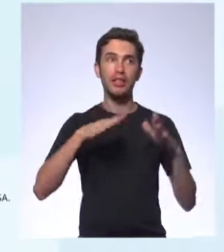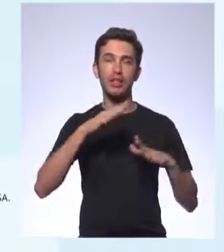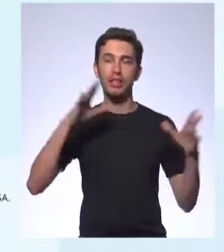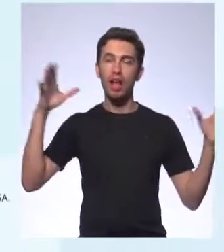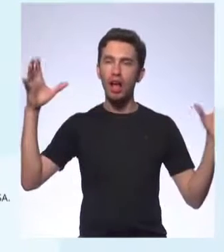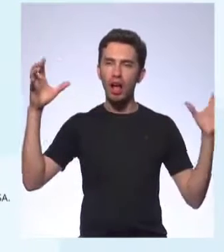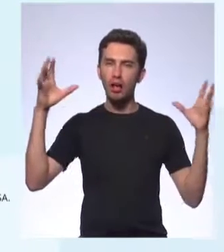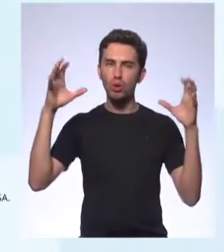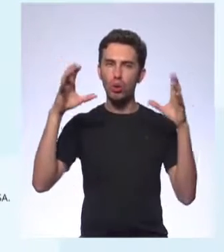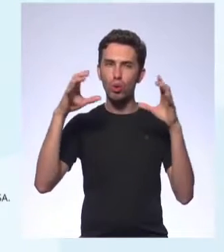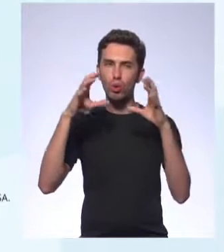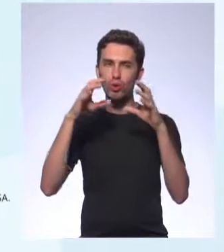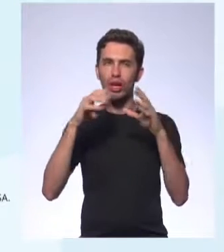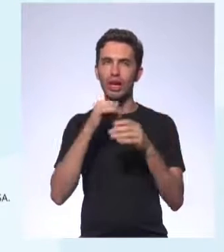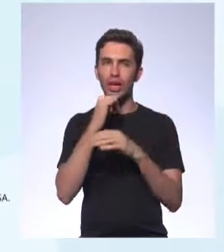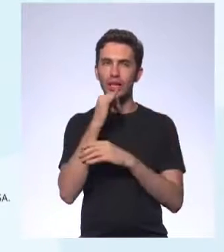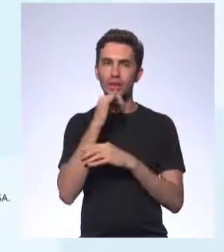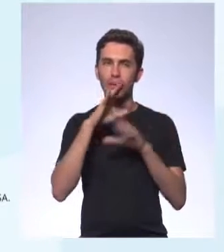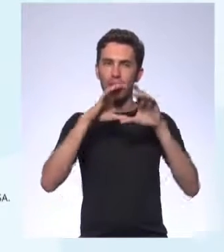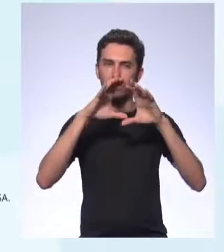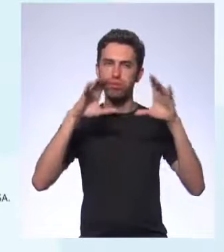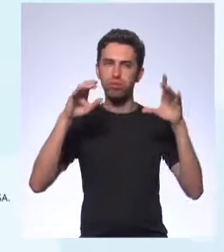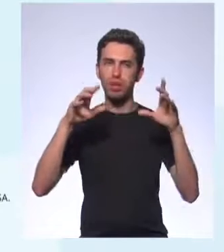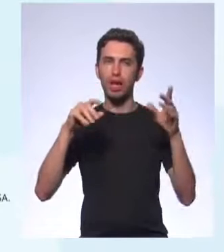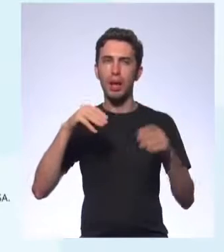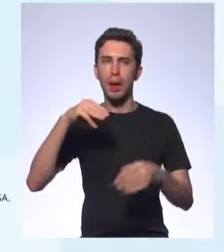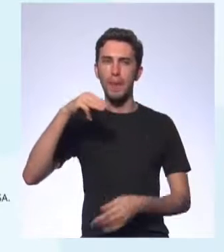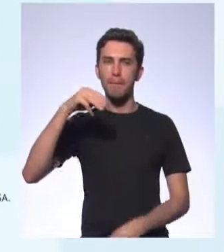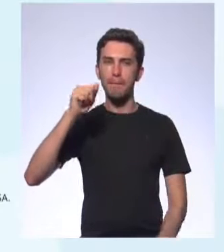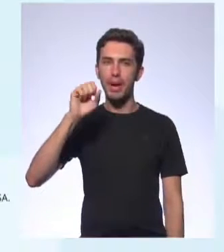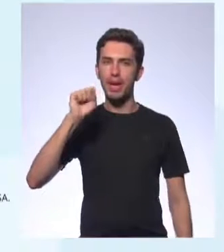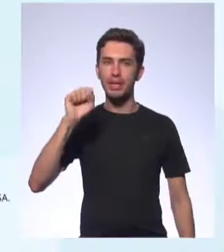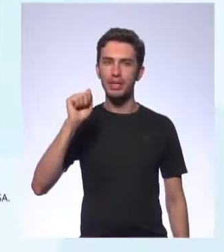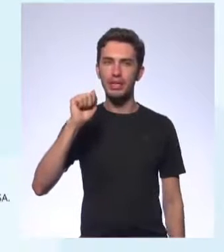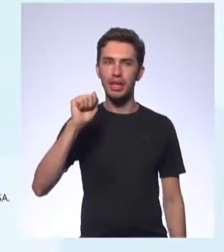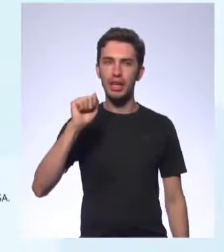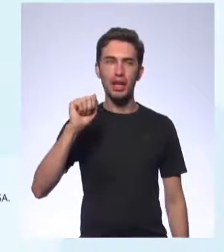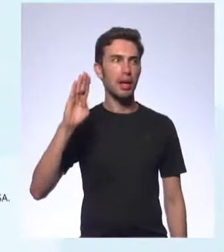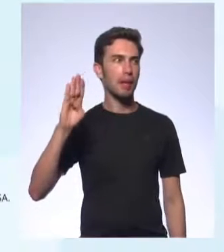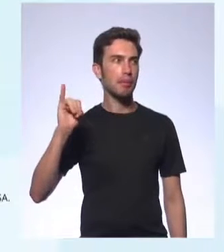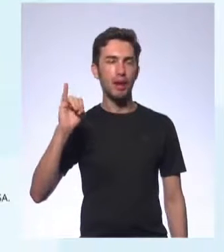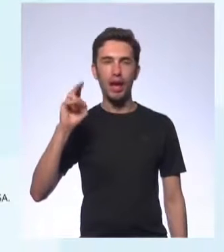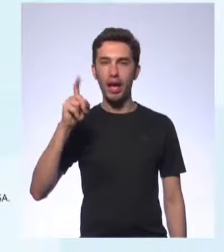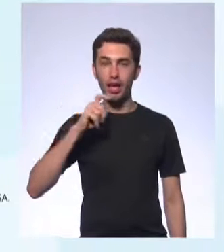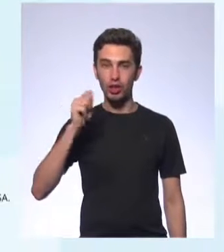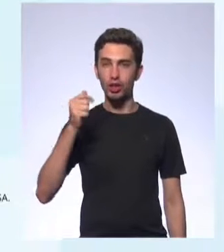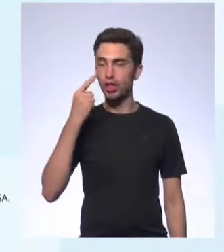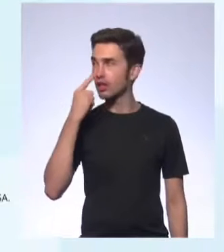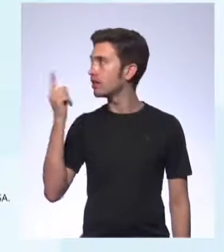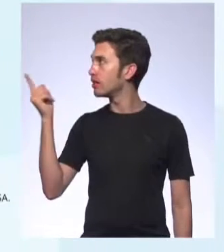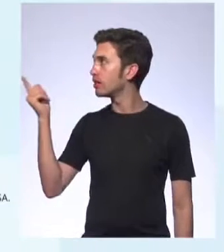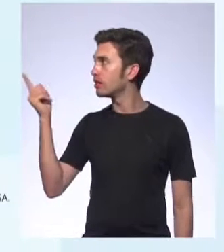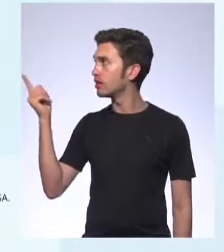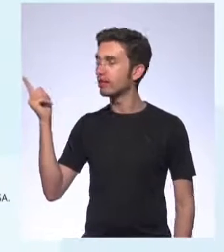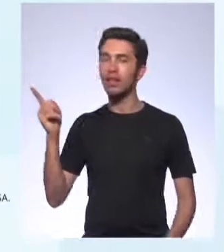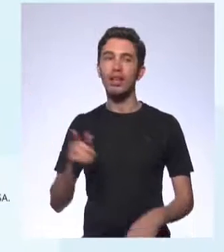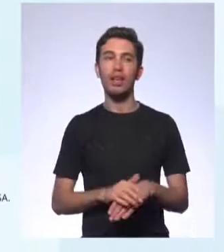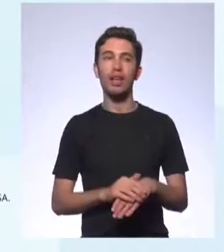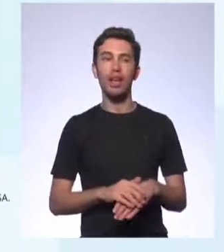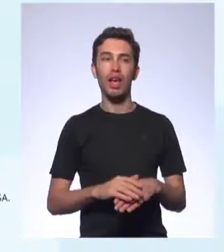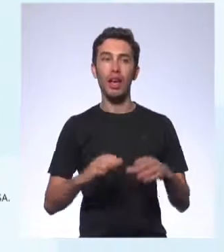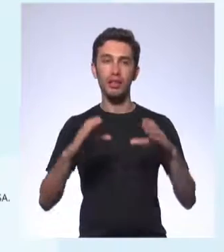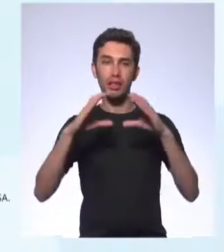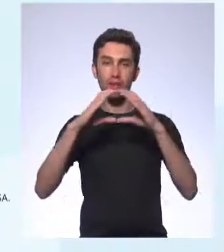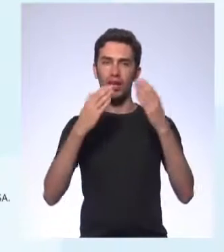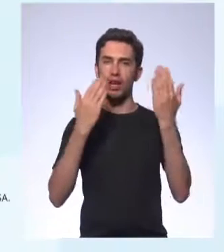ali uma estrela de massa baixa, né? Aí você tem em comparação essa estrela de massa baixa. Eu queria